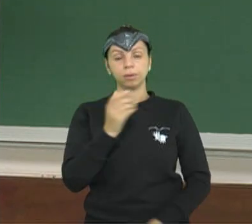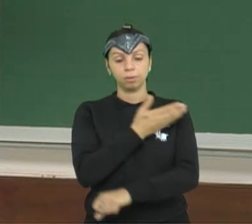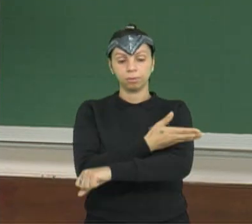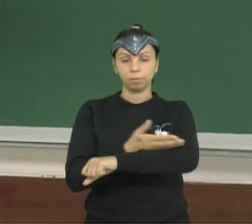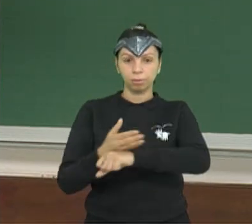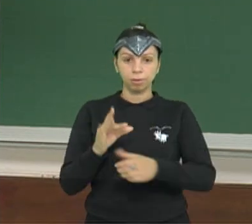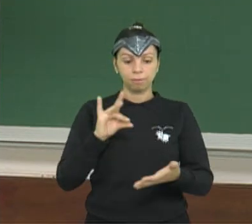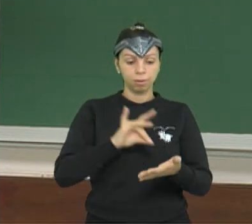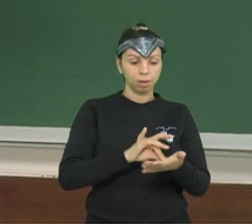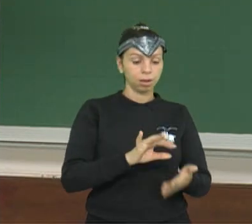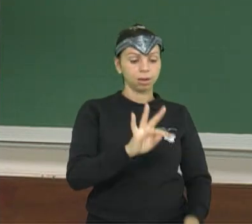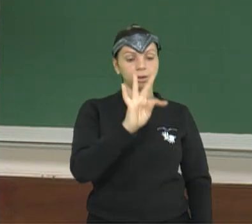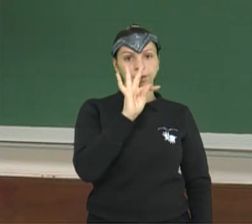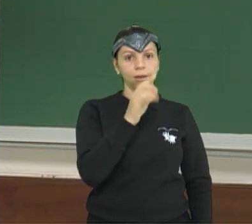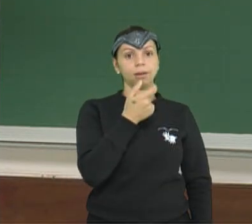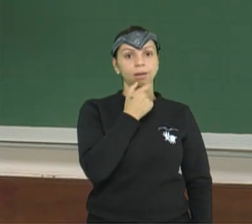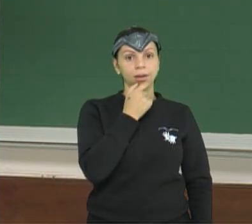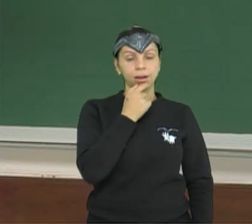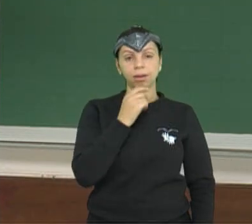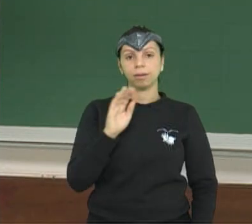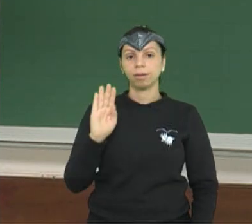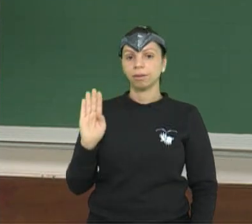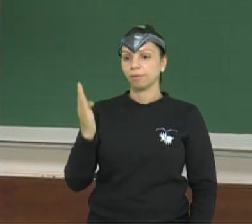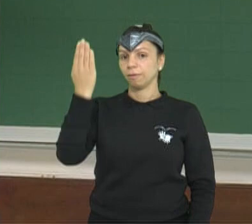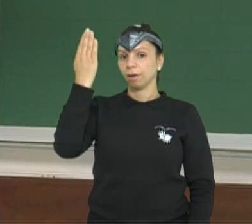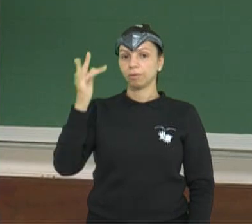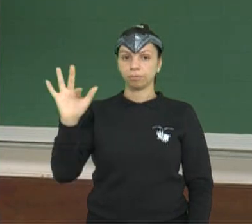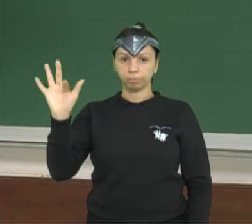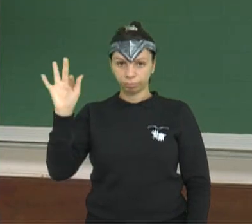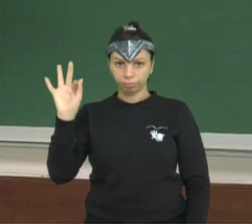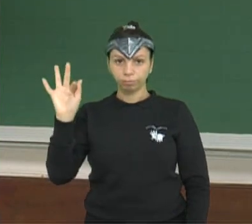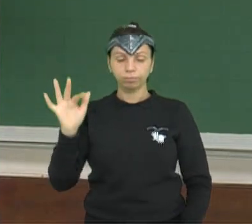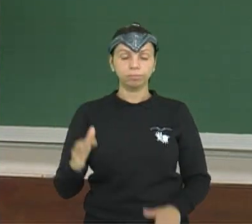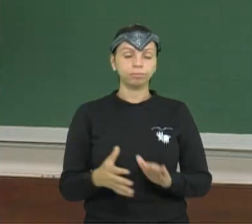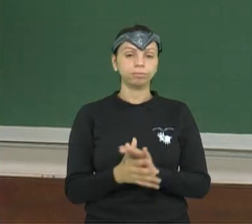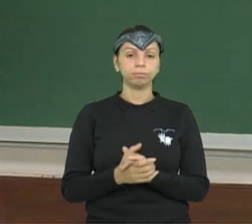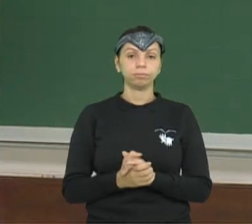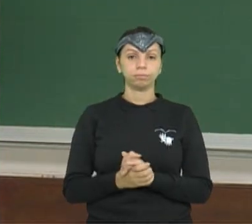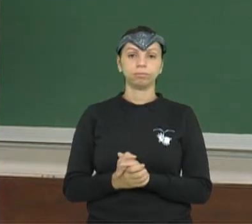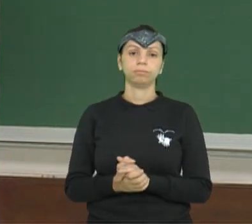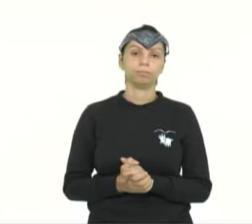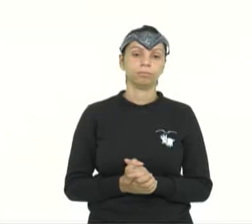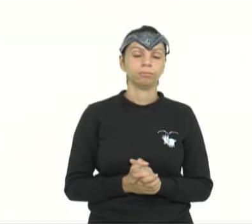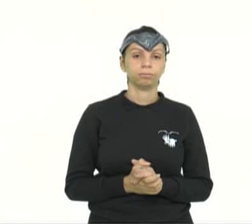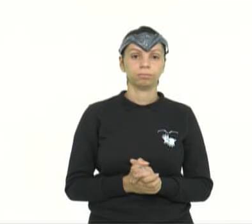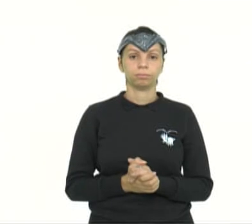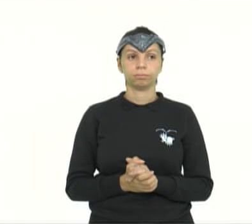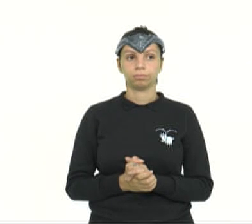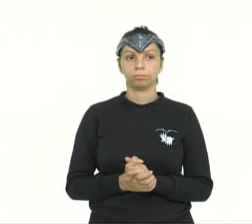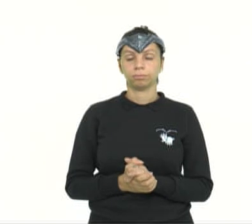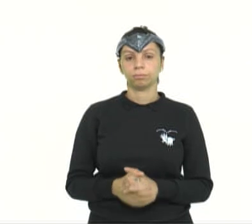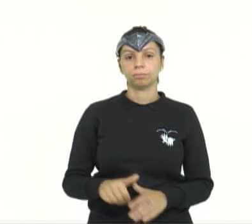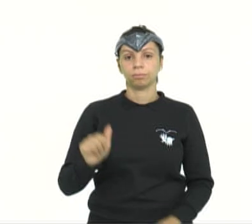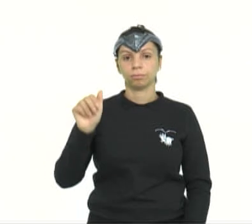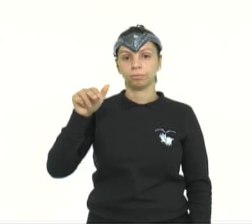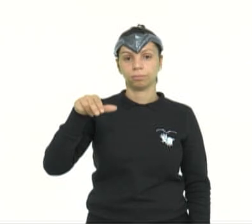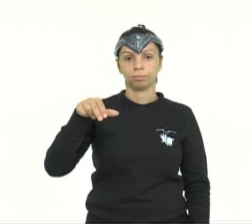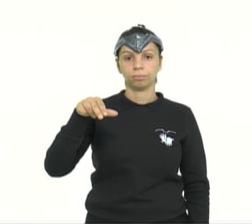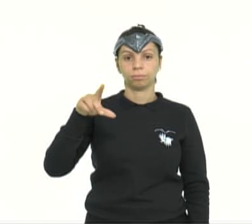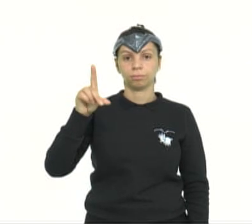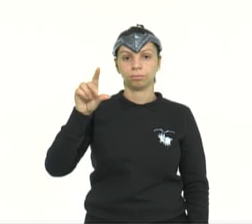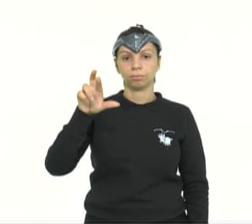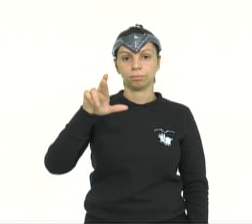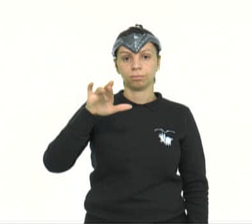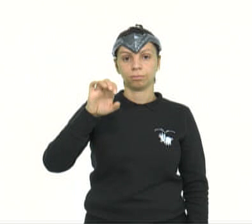para verdadeiro, true, e F para falso, false. André Kalimann não é